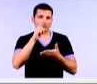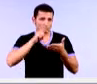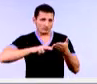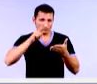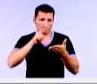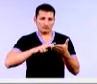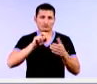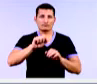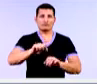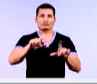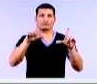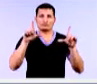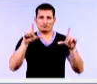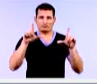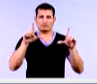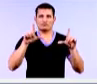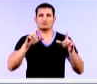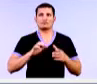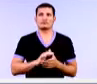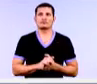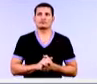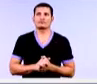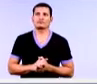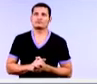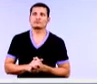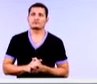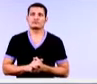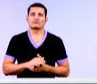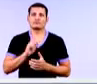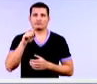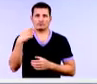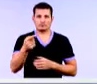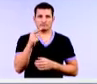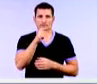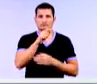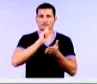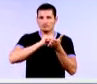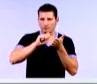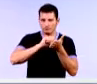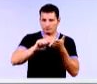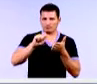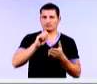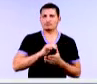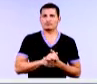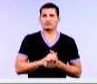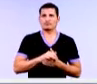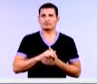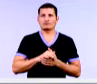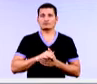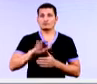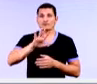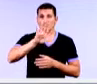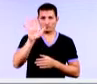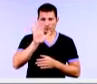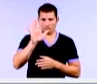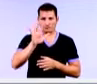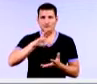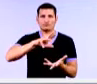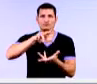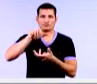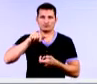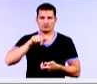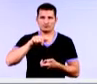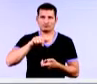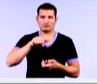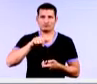jogar esse valor na variável nome. Depois disso, ele vai escreva, olá,